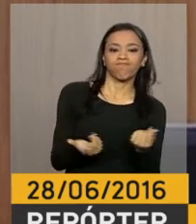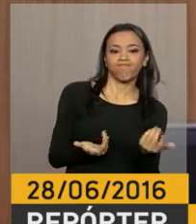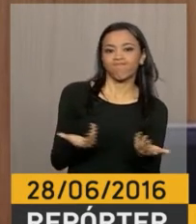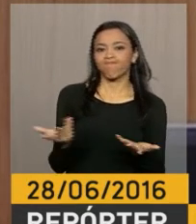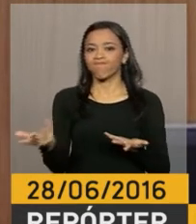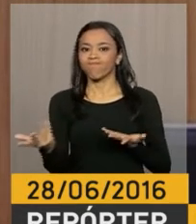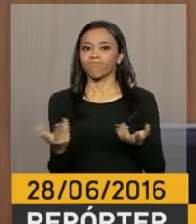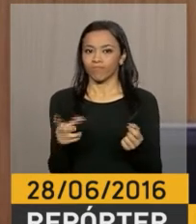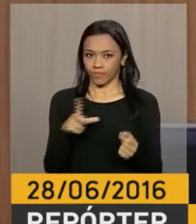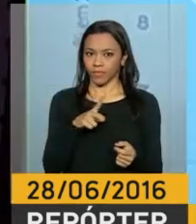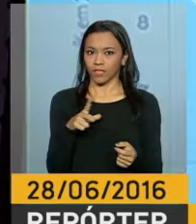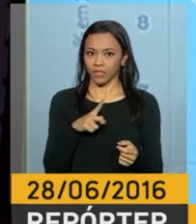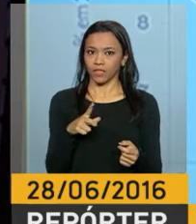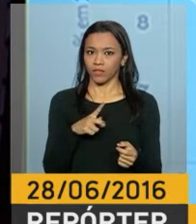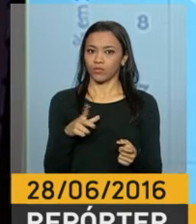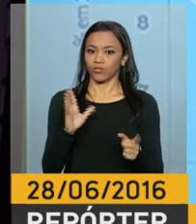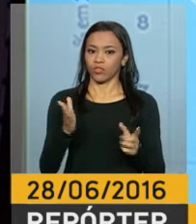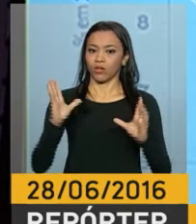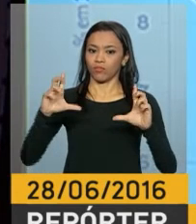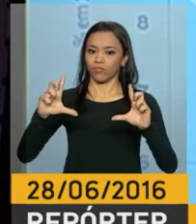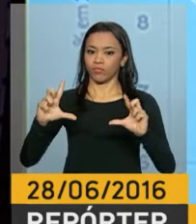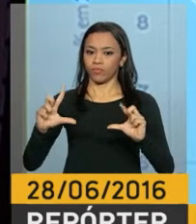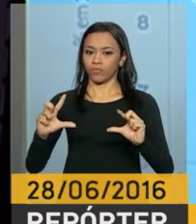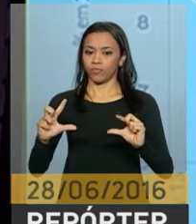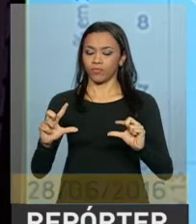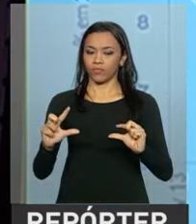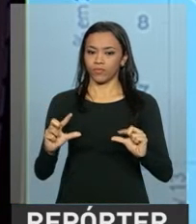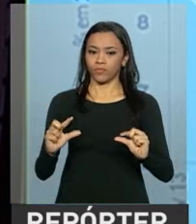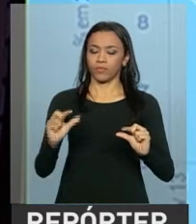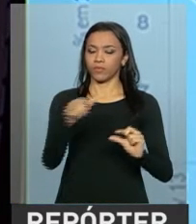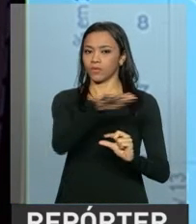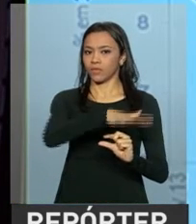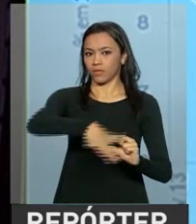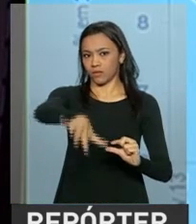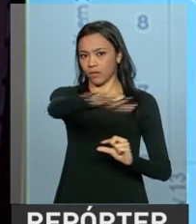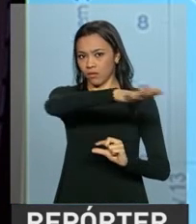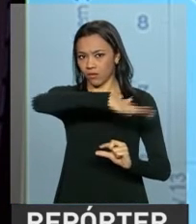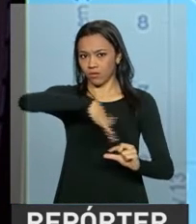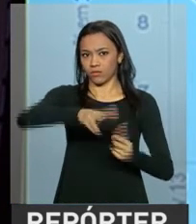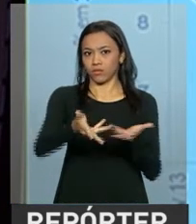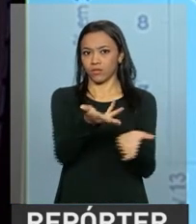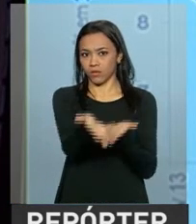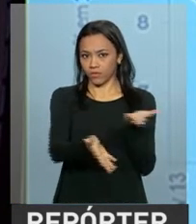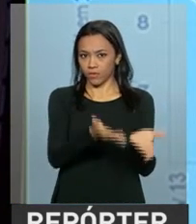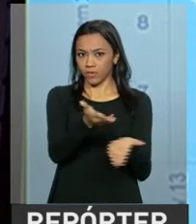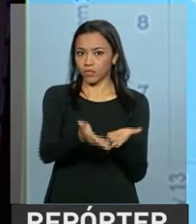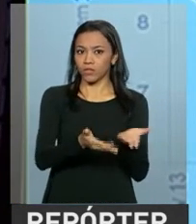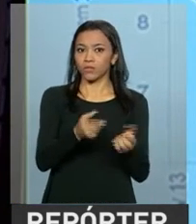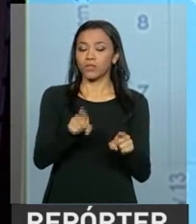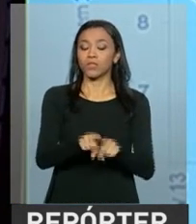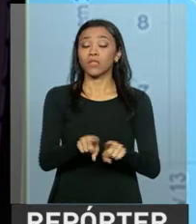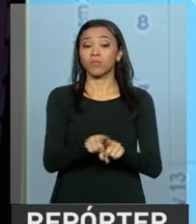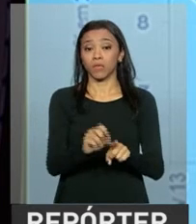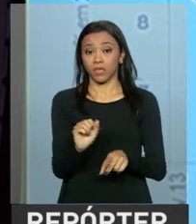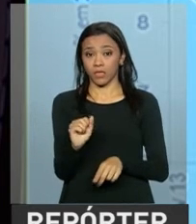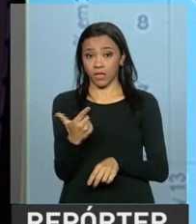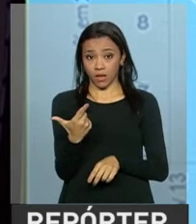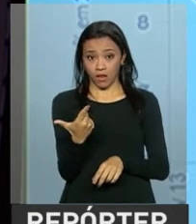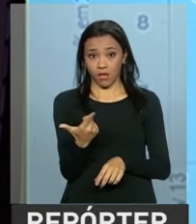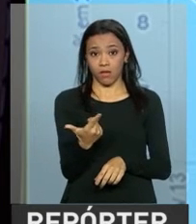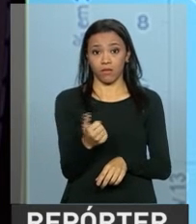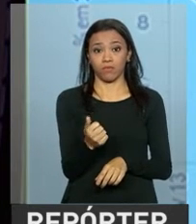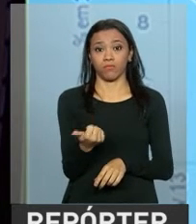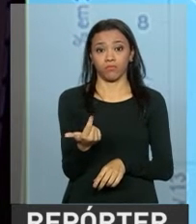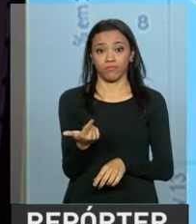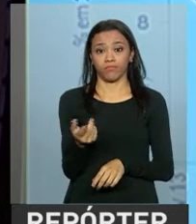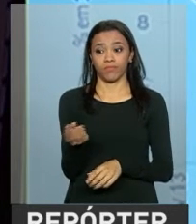uma desinflação bastante pronunciada nos serviços como um todo e liderada, claro, por intensivos em